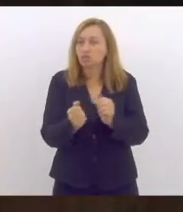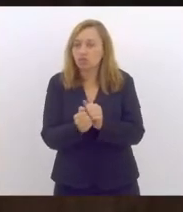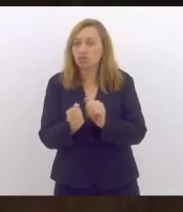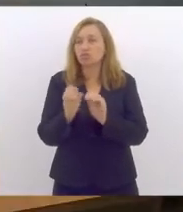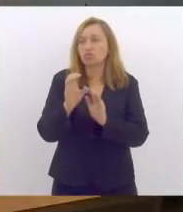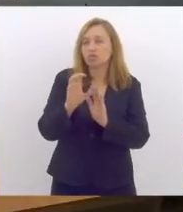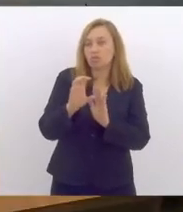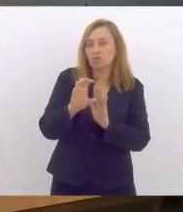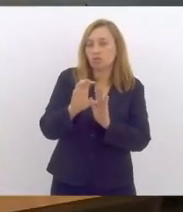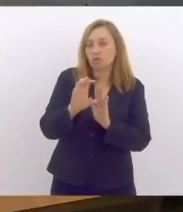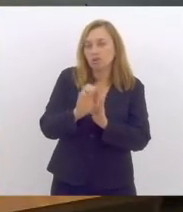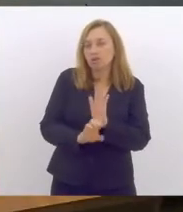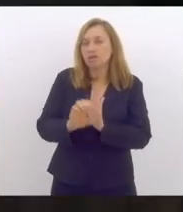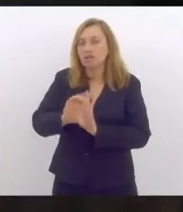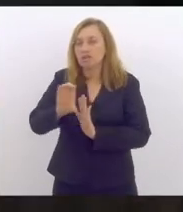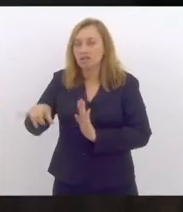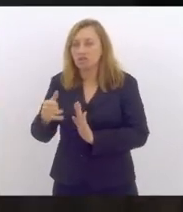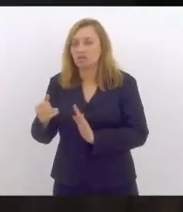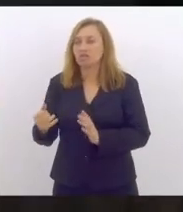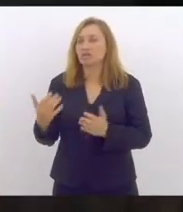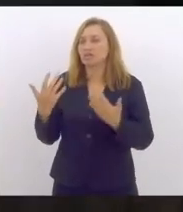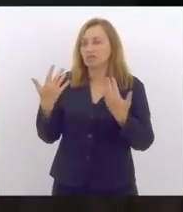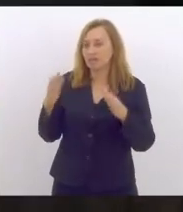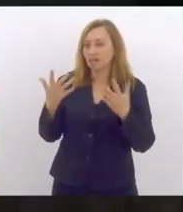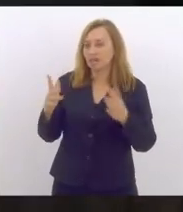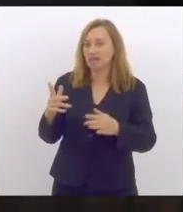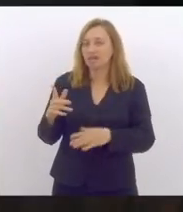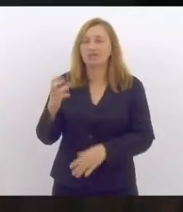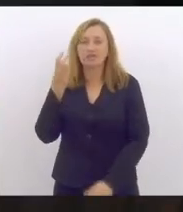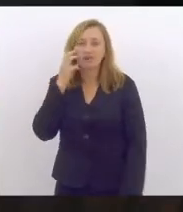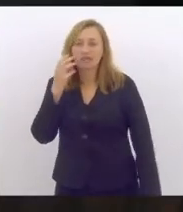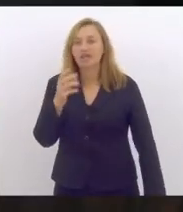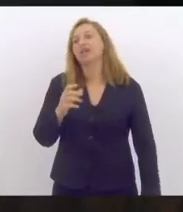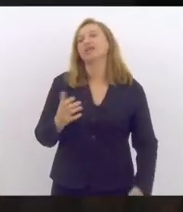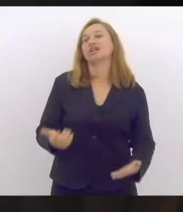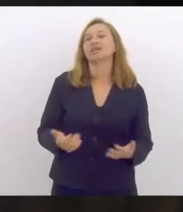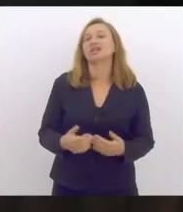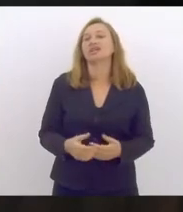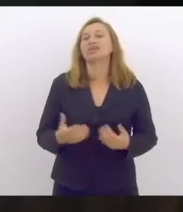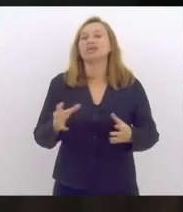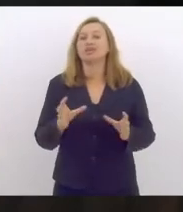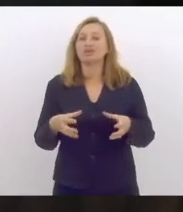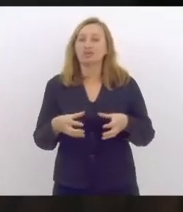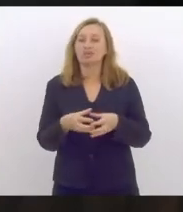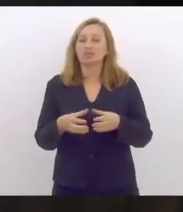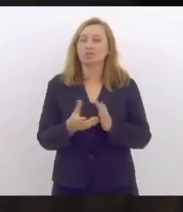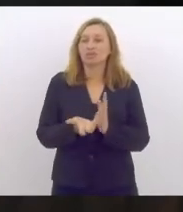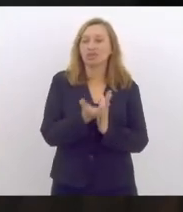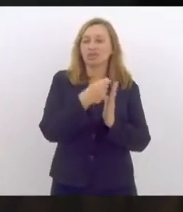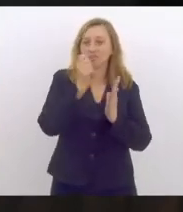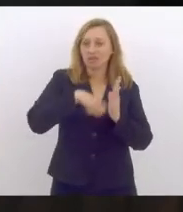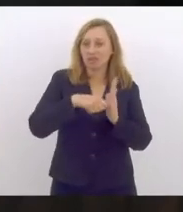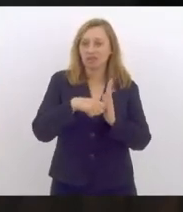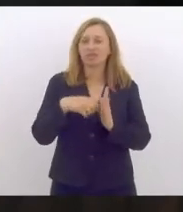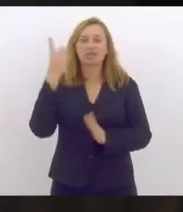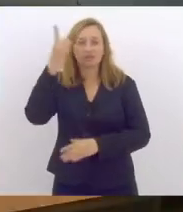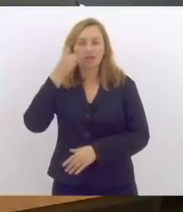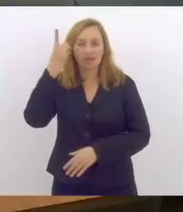CCJ. Valeu, Valdec Carvalho. Pela Comissão de Tributação, deputado Luiz Paulo.